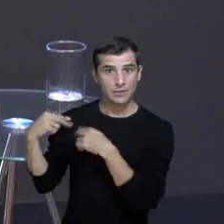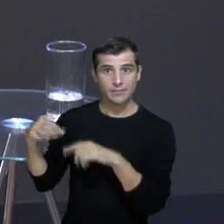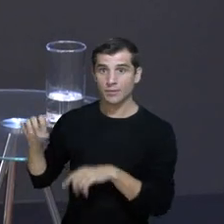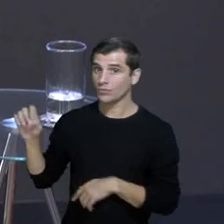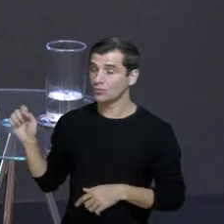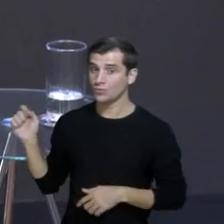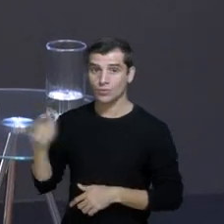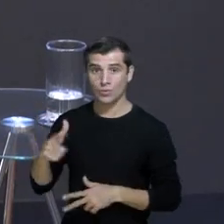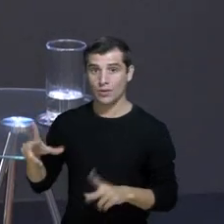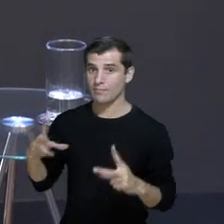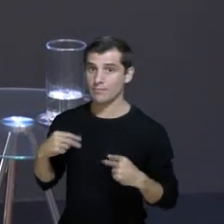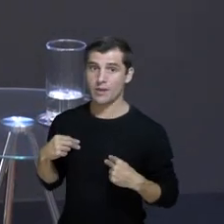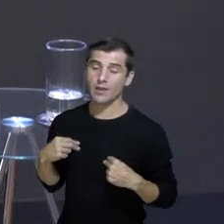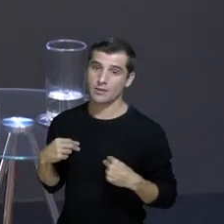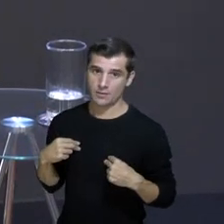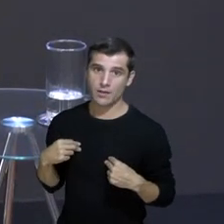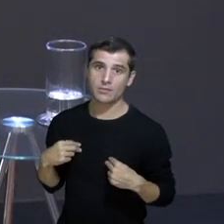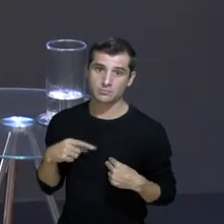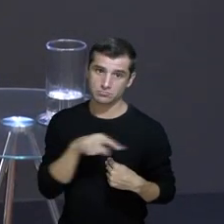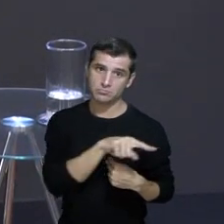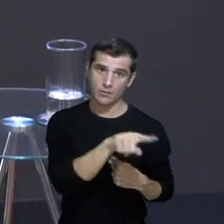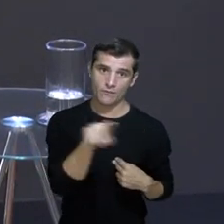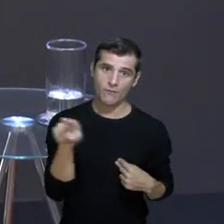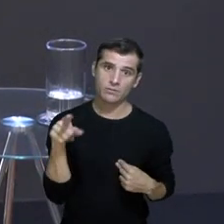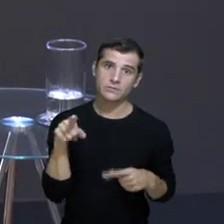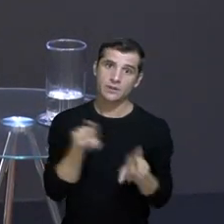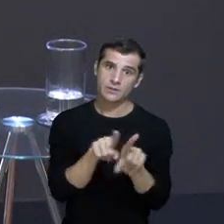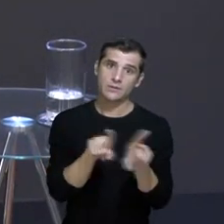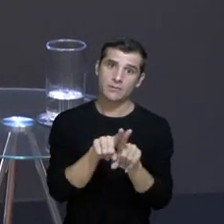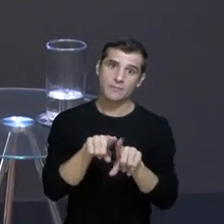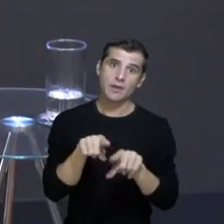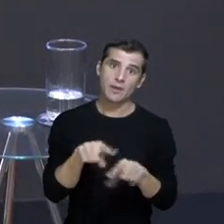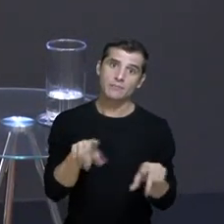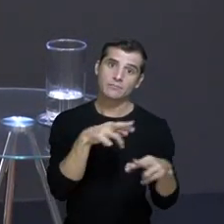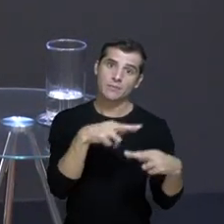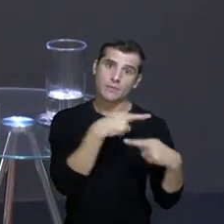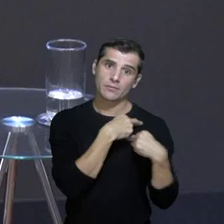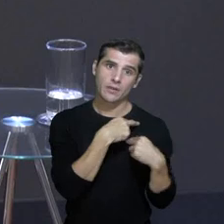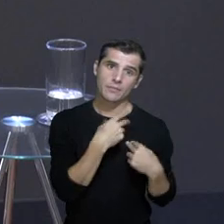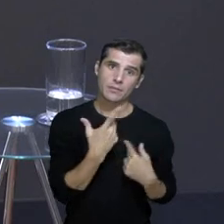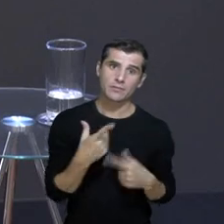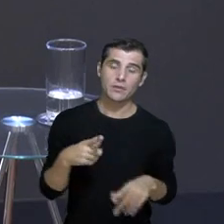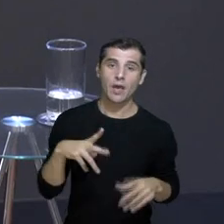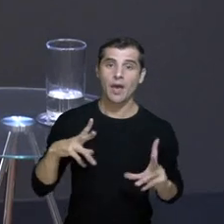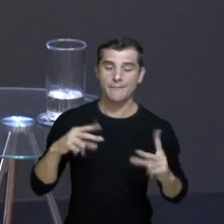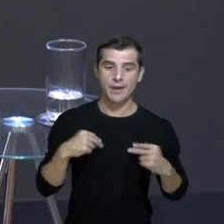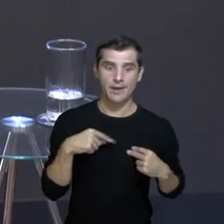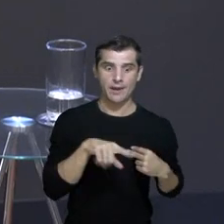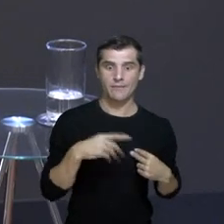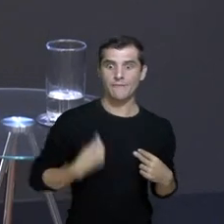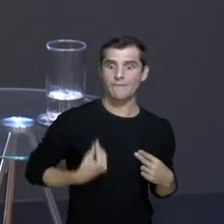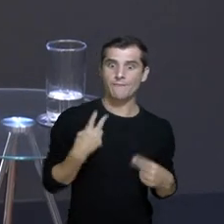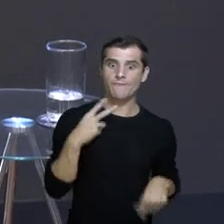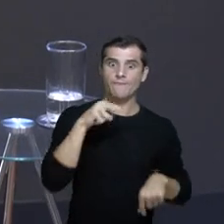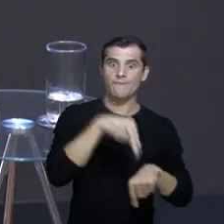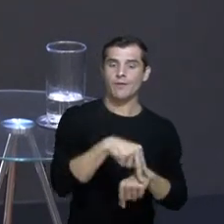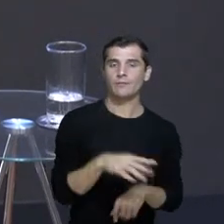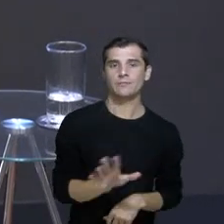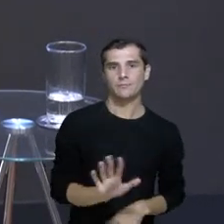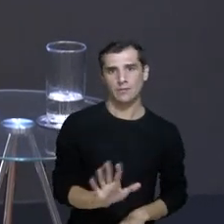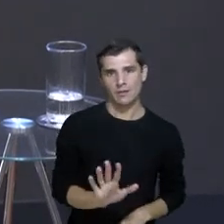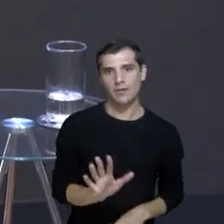todos vocês também é muito mais responsabilidade do que o mérito de estar ali eu queria dizer